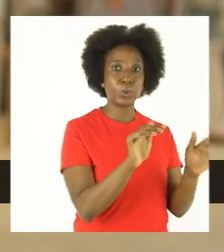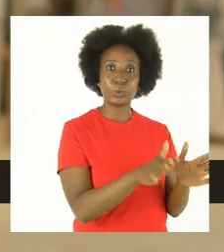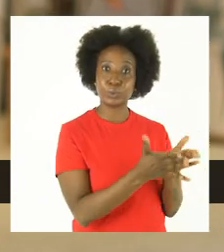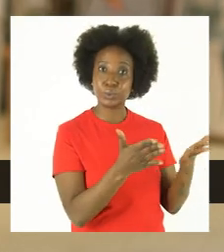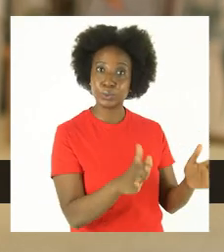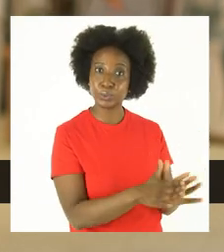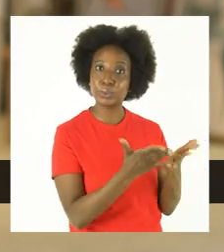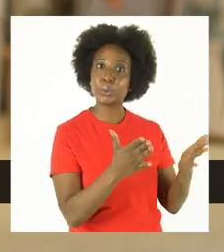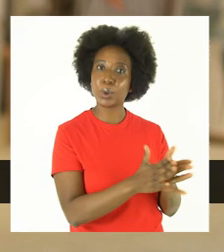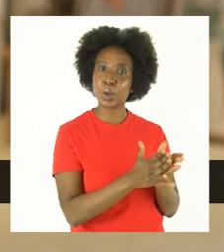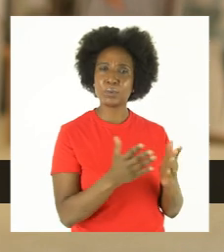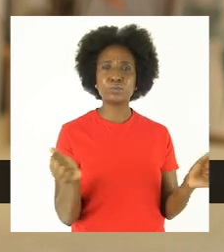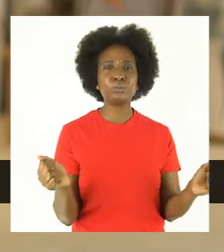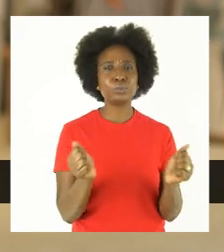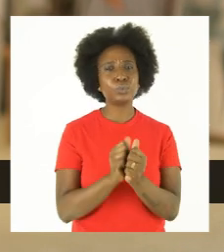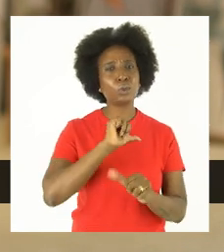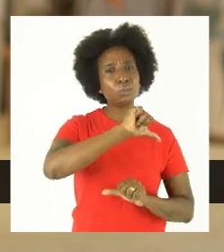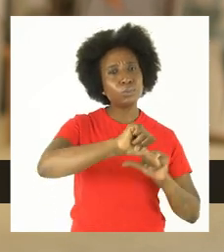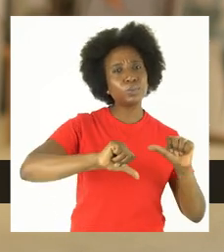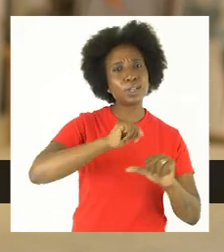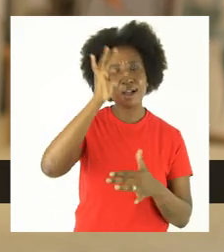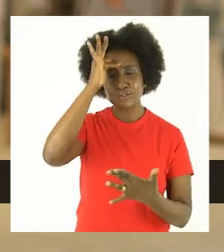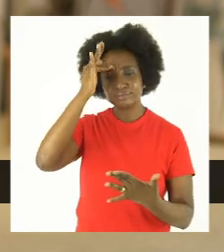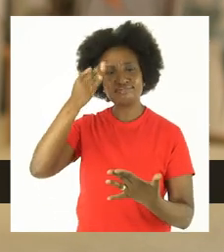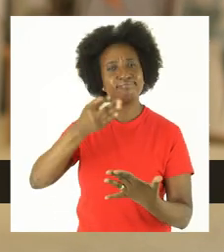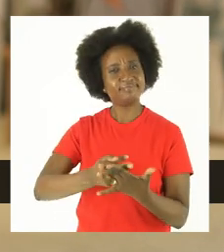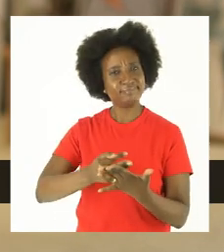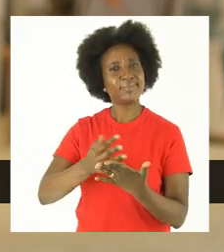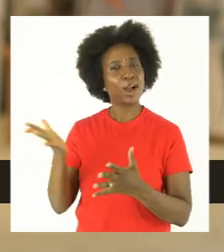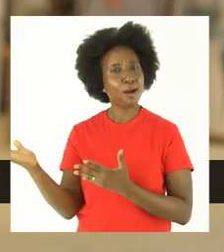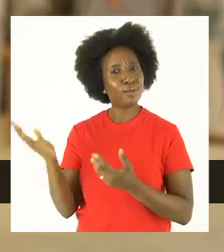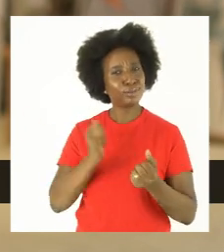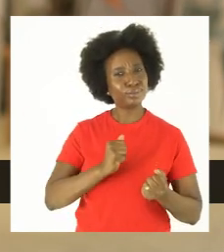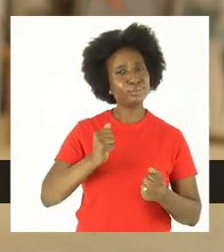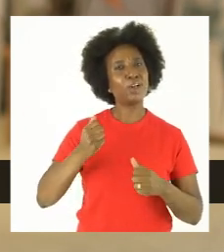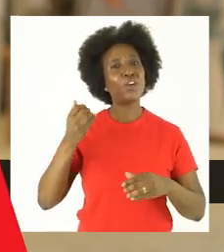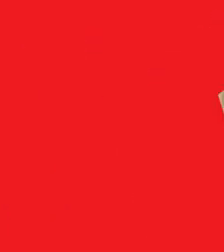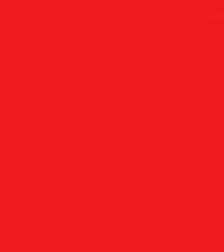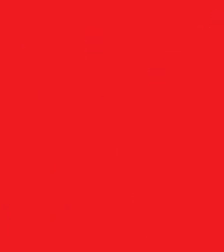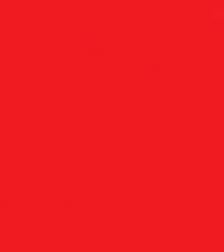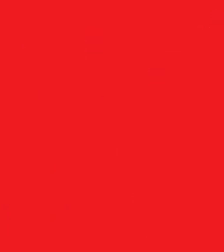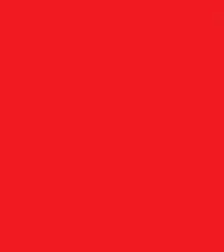juntos mudar o Rio. Bota fé. Vem comigo. Vote 13.